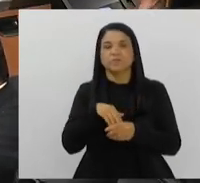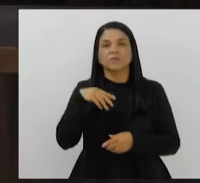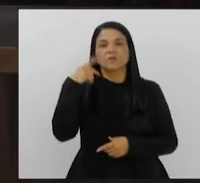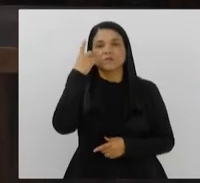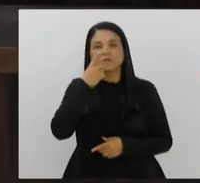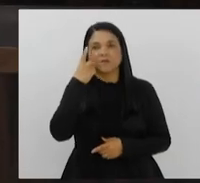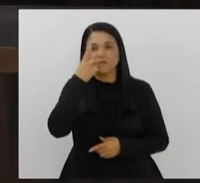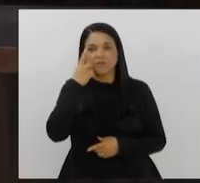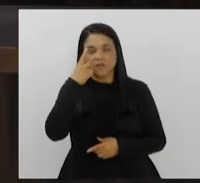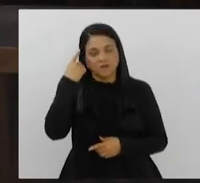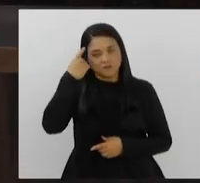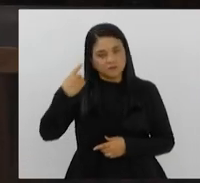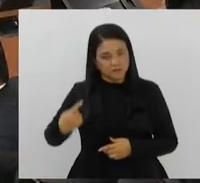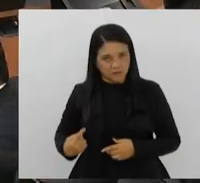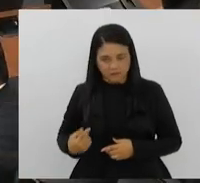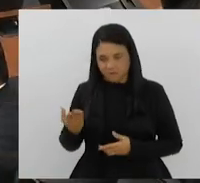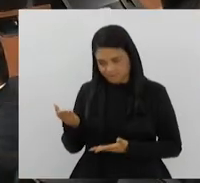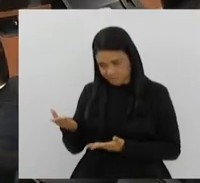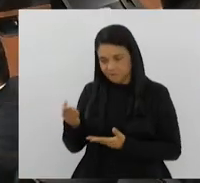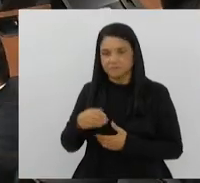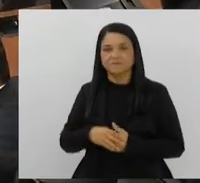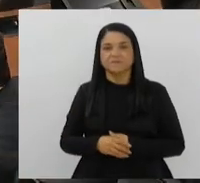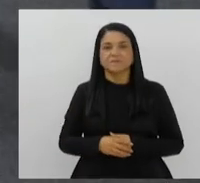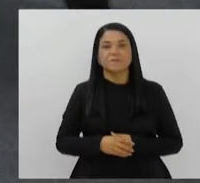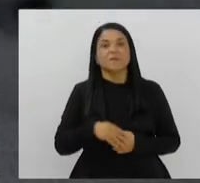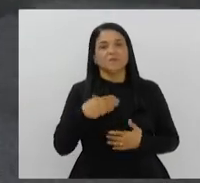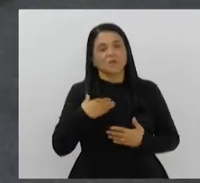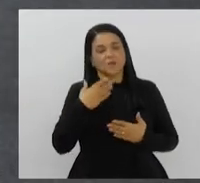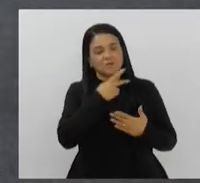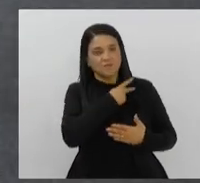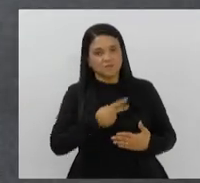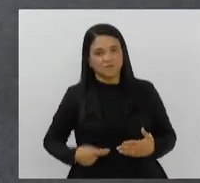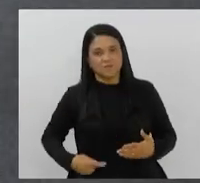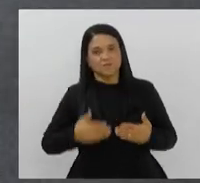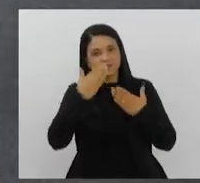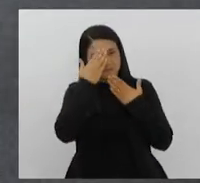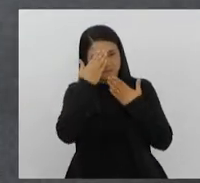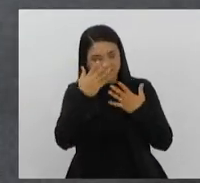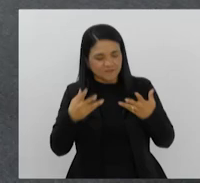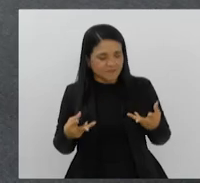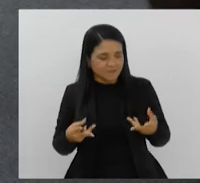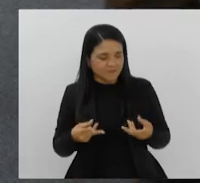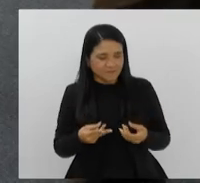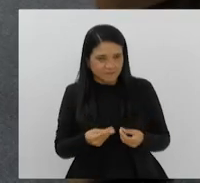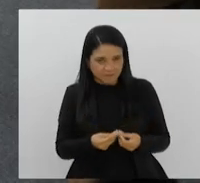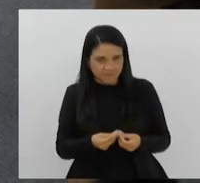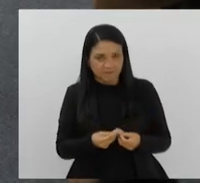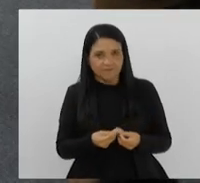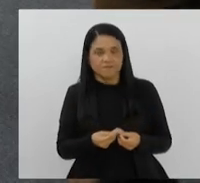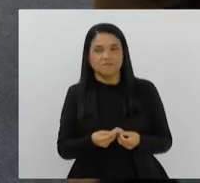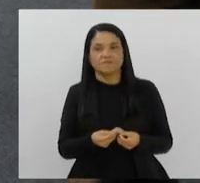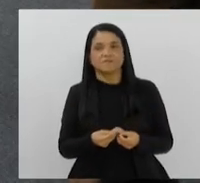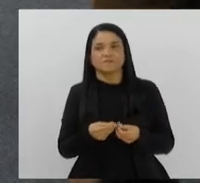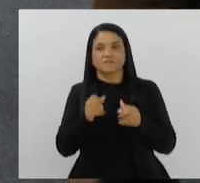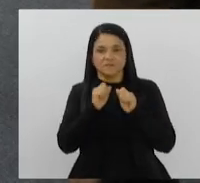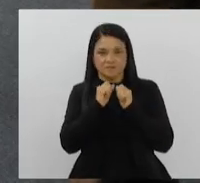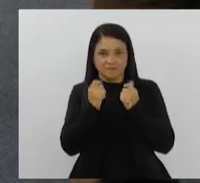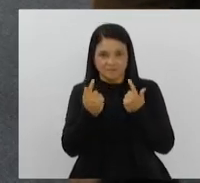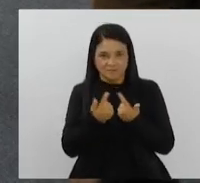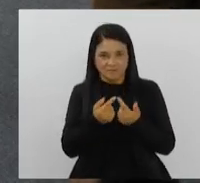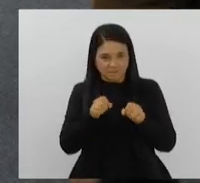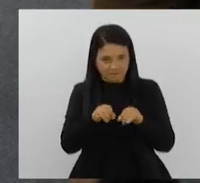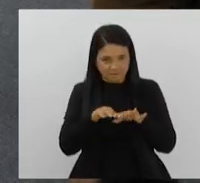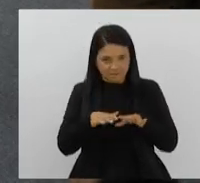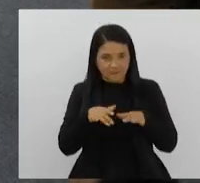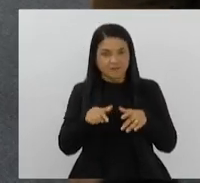deputada Dani Balbi. Presidente, queria agradecer a sensibilidade da casa e queria aproveitar o espaço para